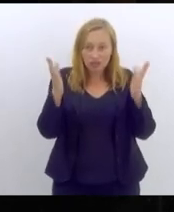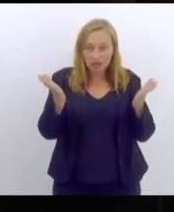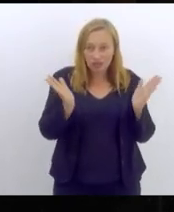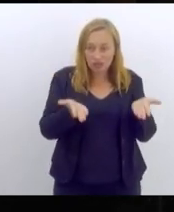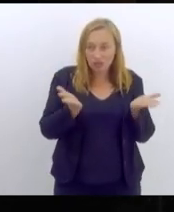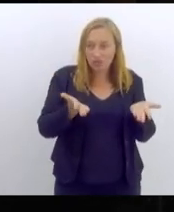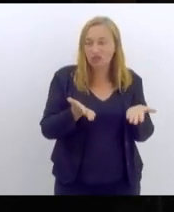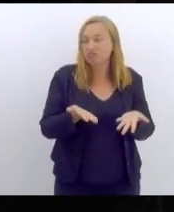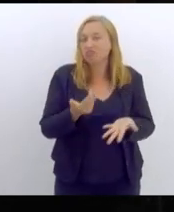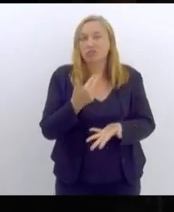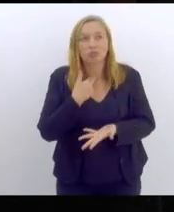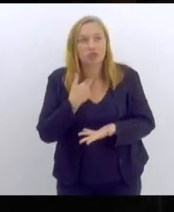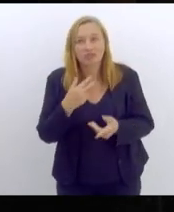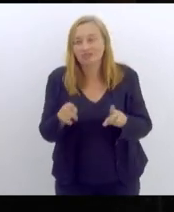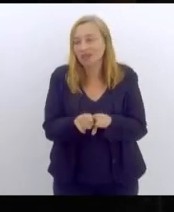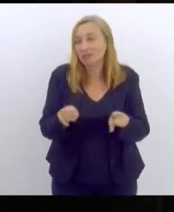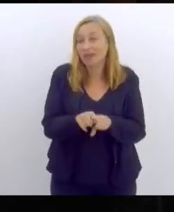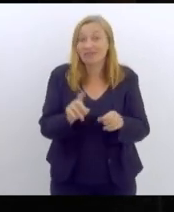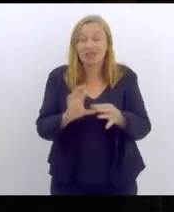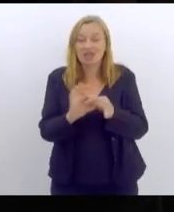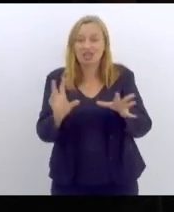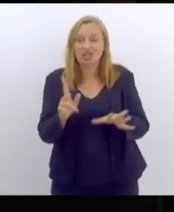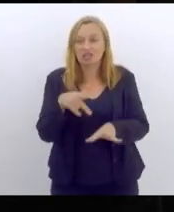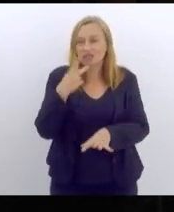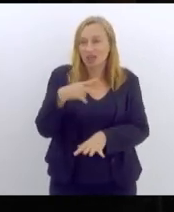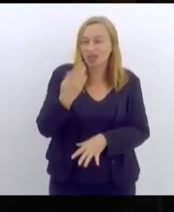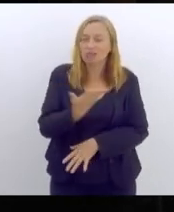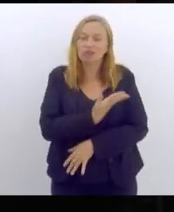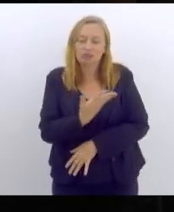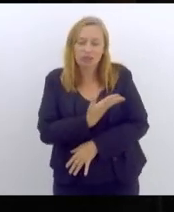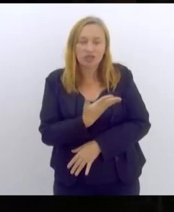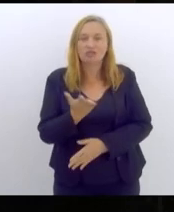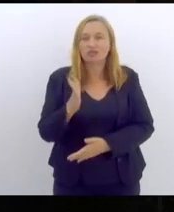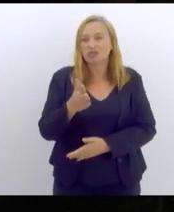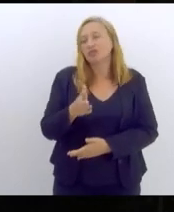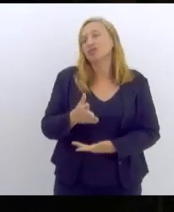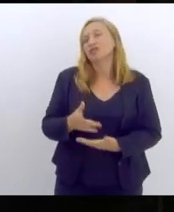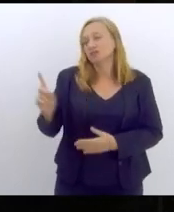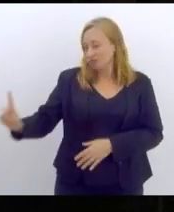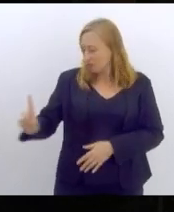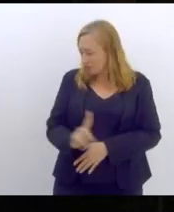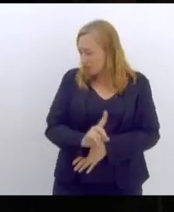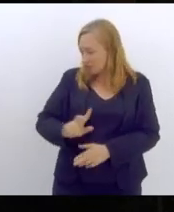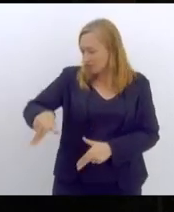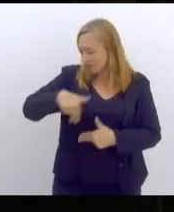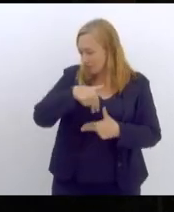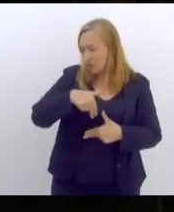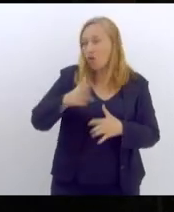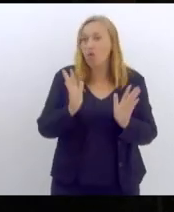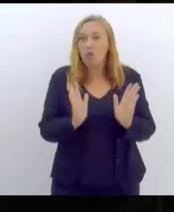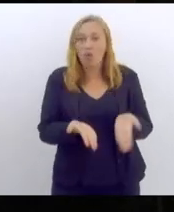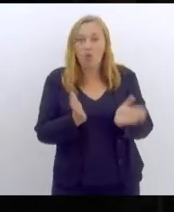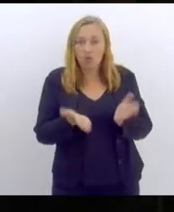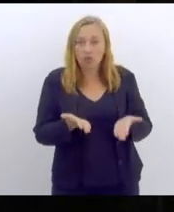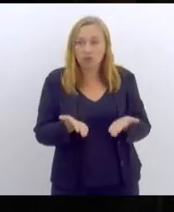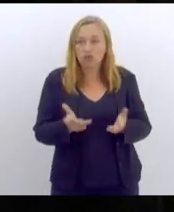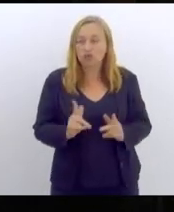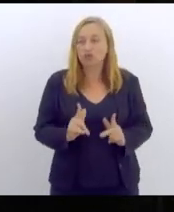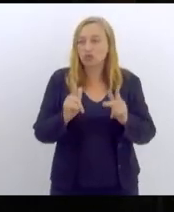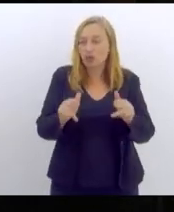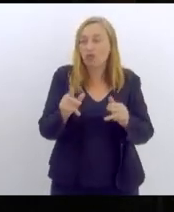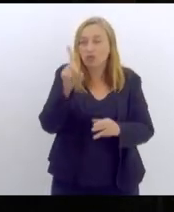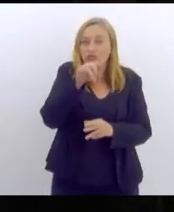não poderia deixar também, como aqueles colegas que me antecederam, de vir a essa tribuna, porque hoje foi igualmente um